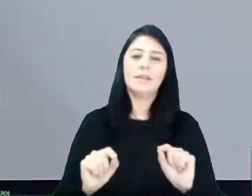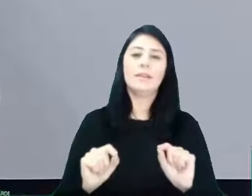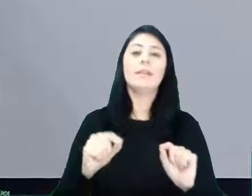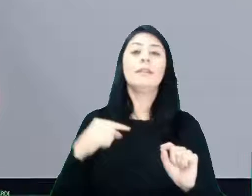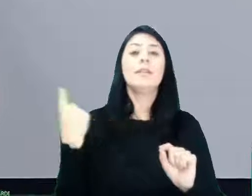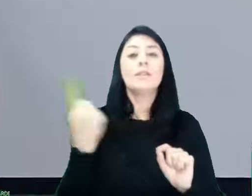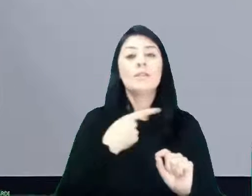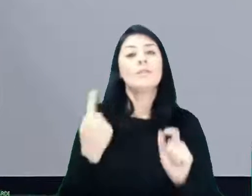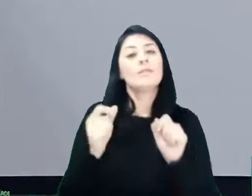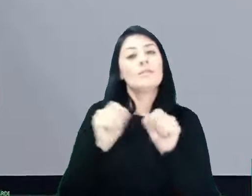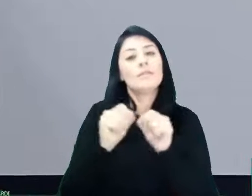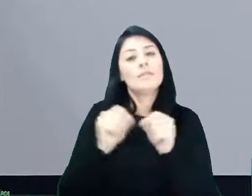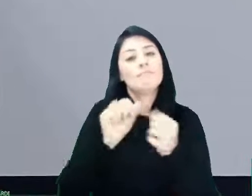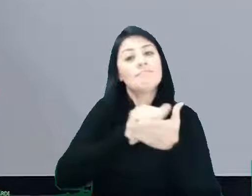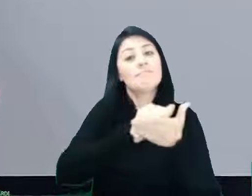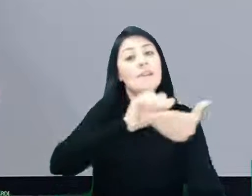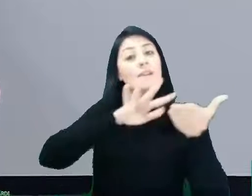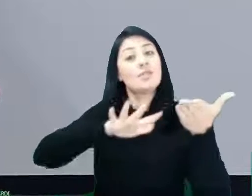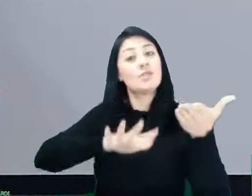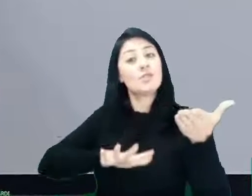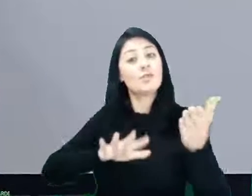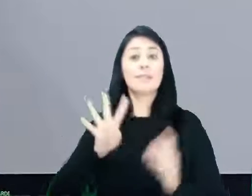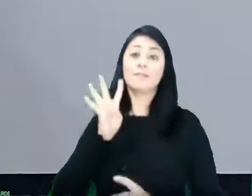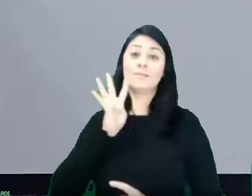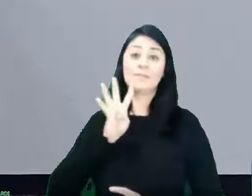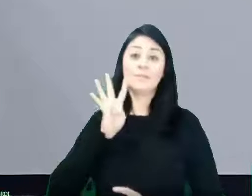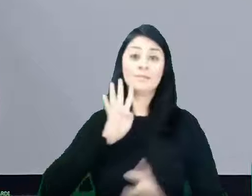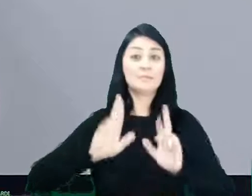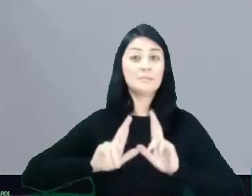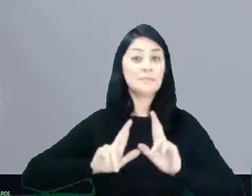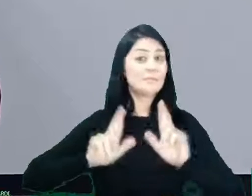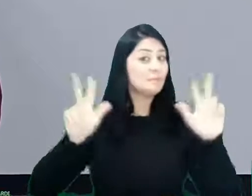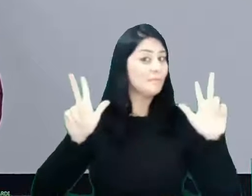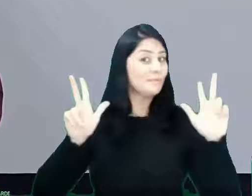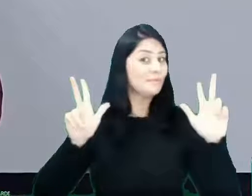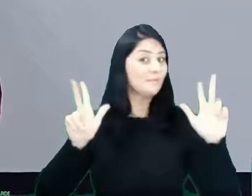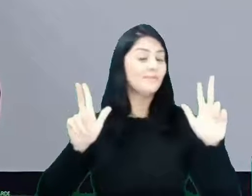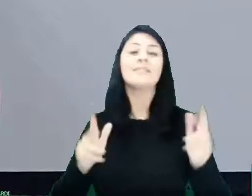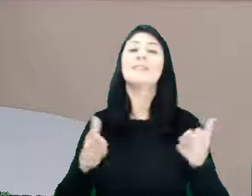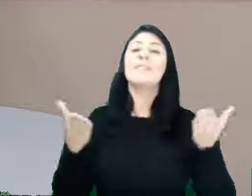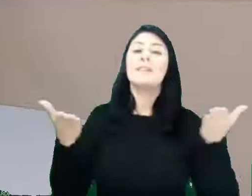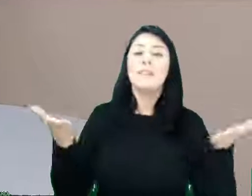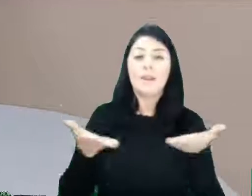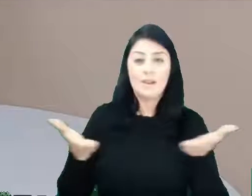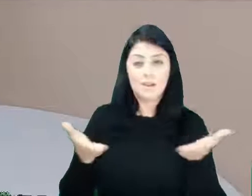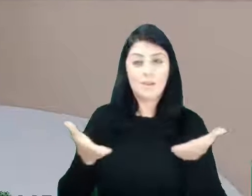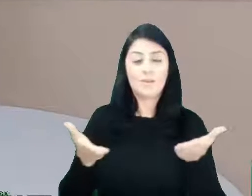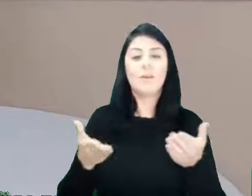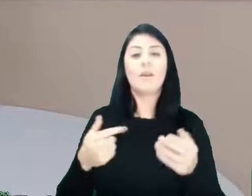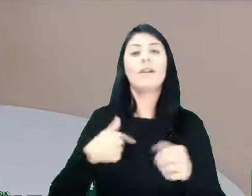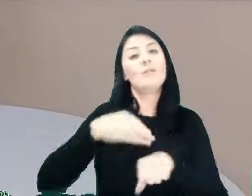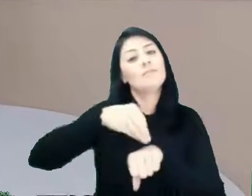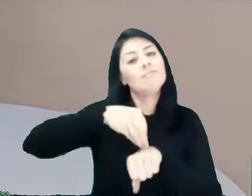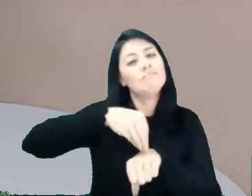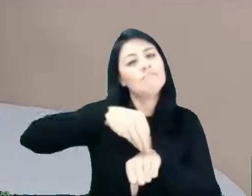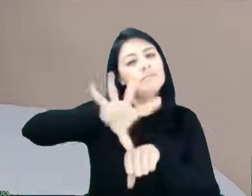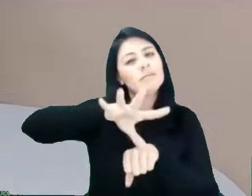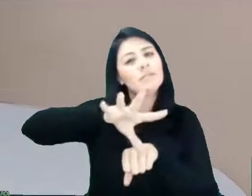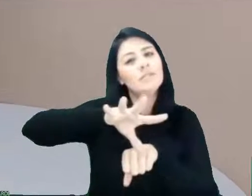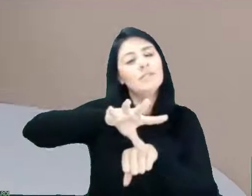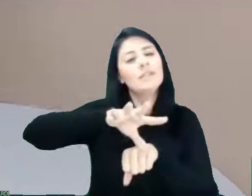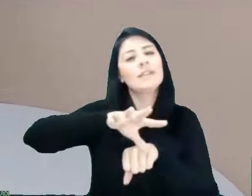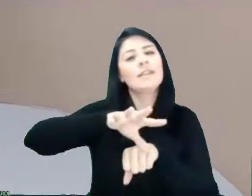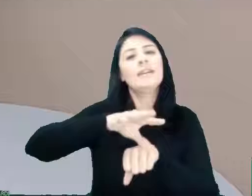para a gente fazer uma atividade bem divertida. Então, agora eu vou